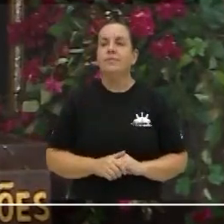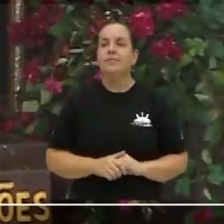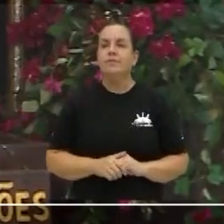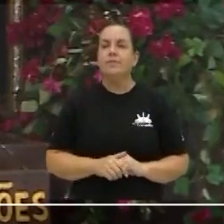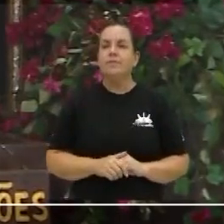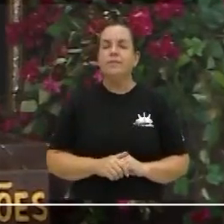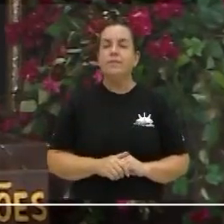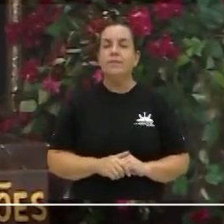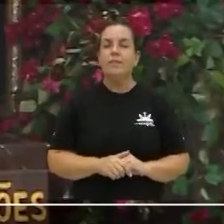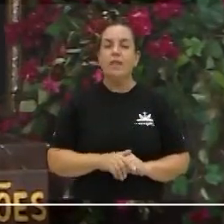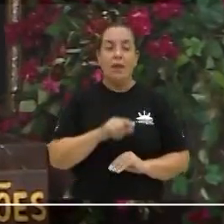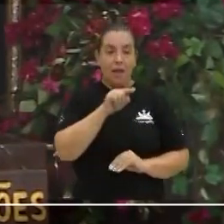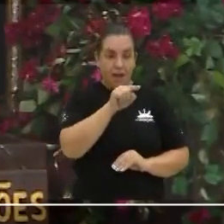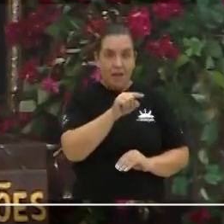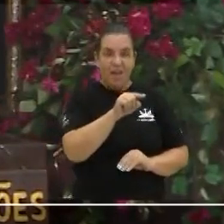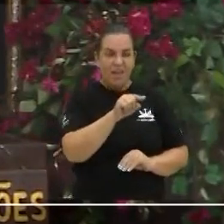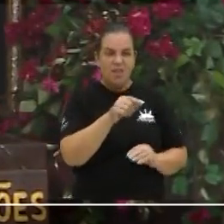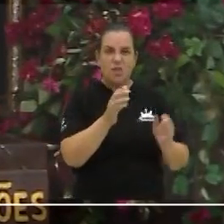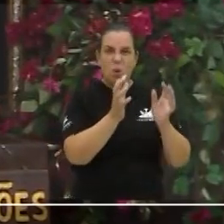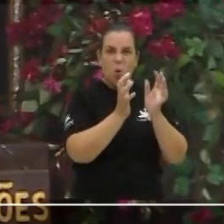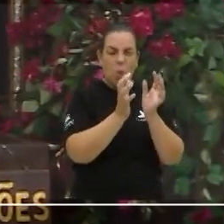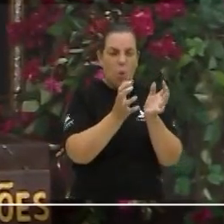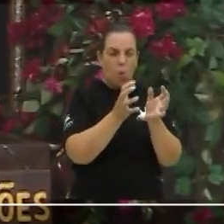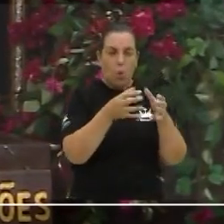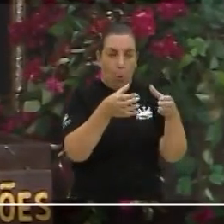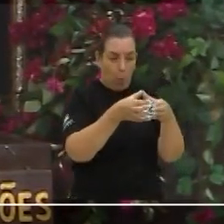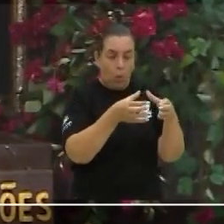eles eram estimados por todos,